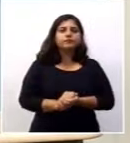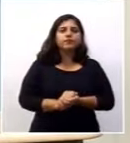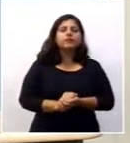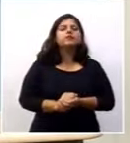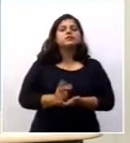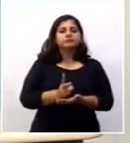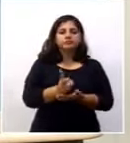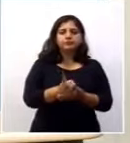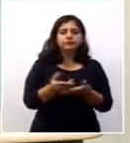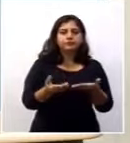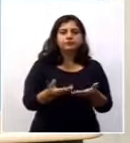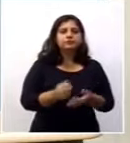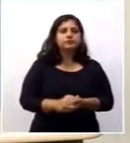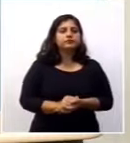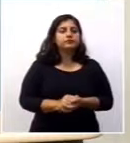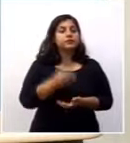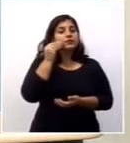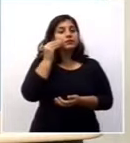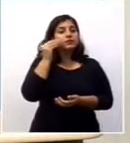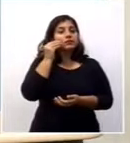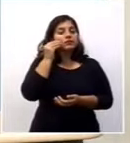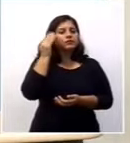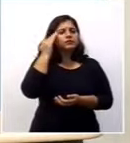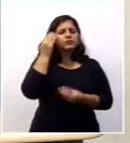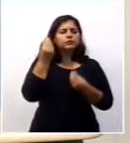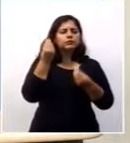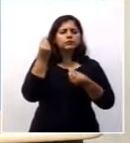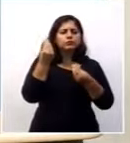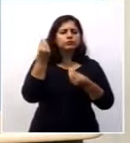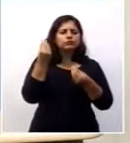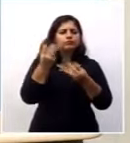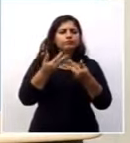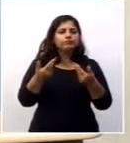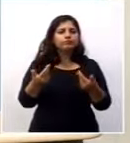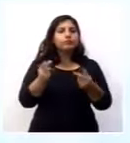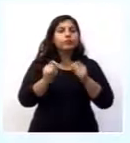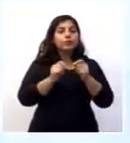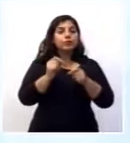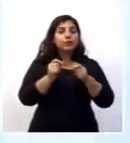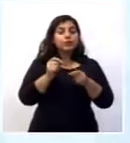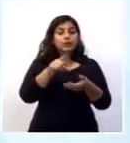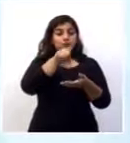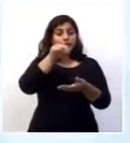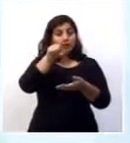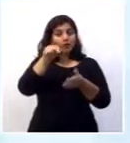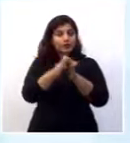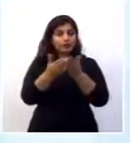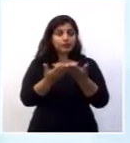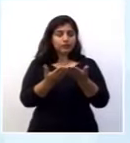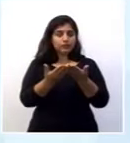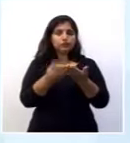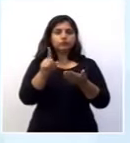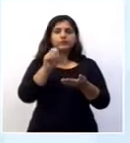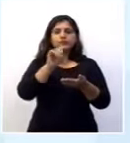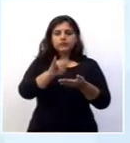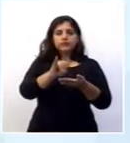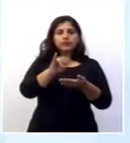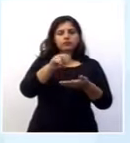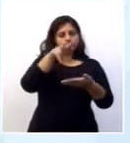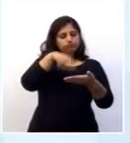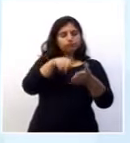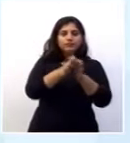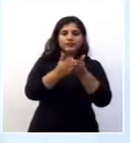aqui, nós vamos tentar entender um pouquinho como que é o processo de escolha de livros de vocês. Então, quando vocês vão ler